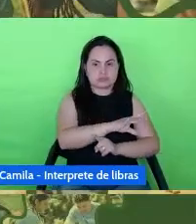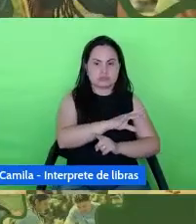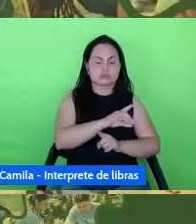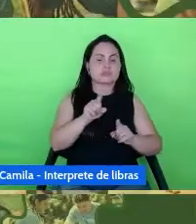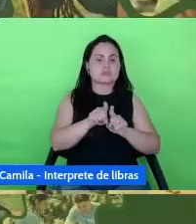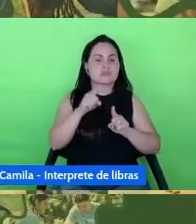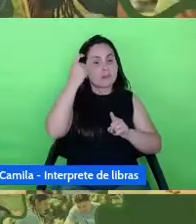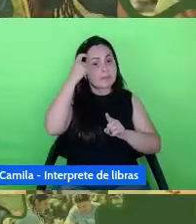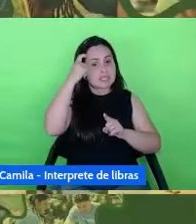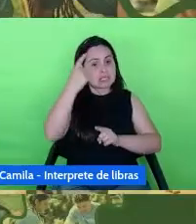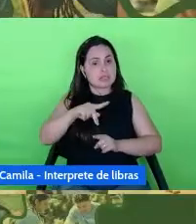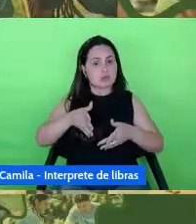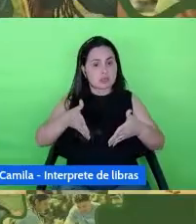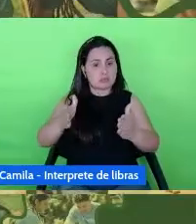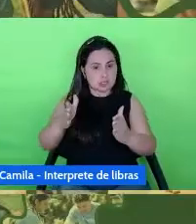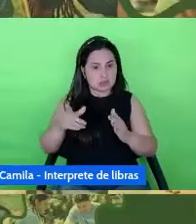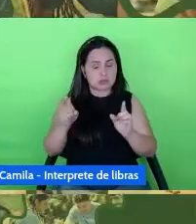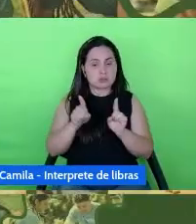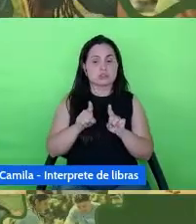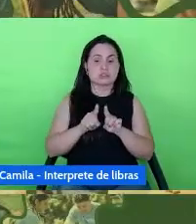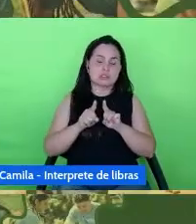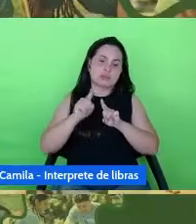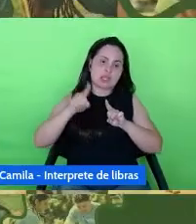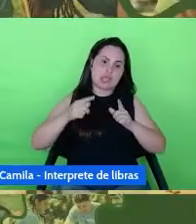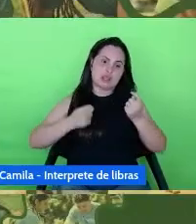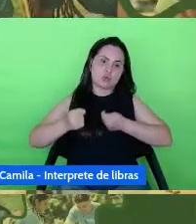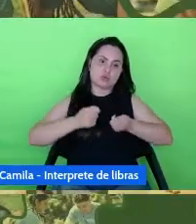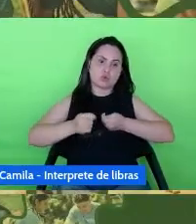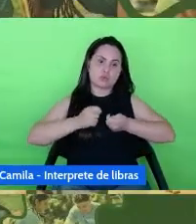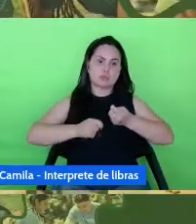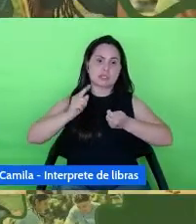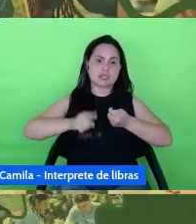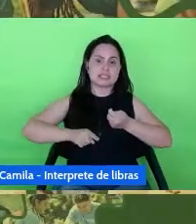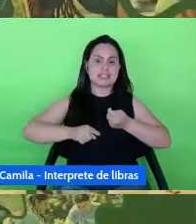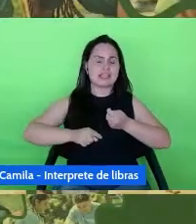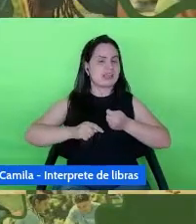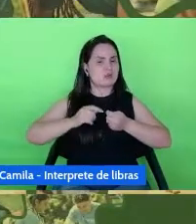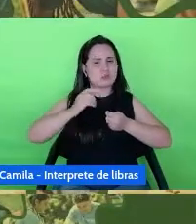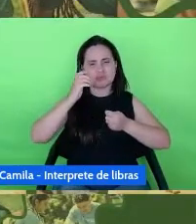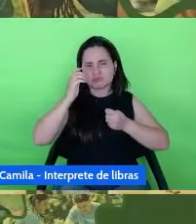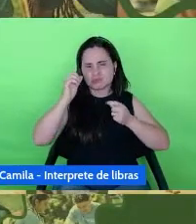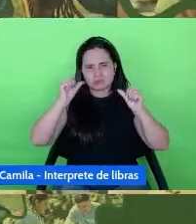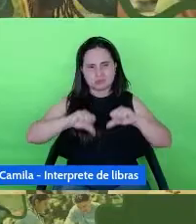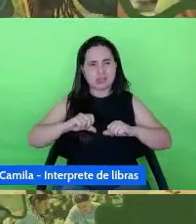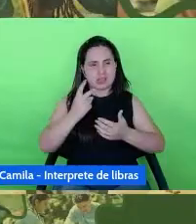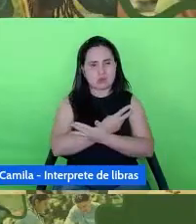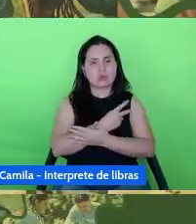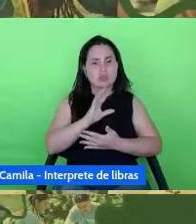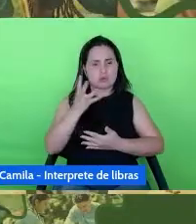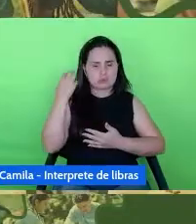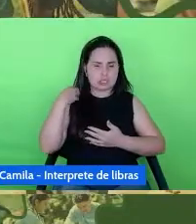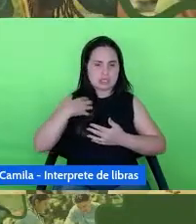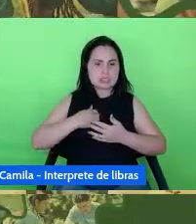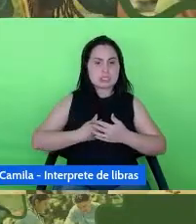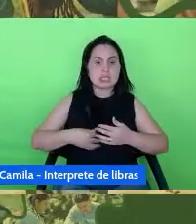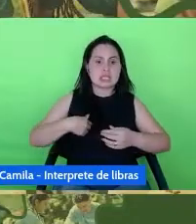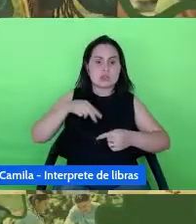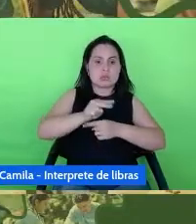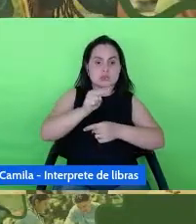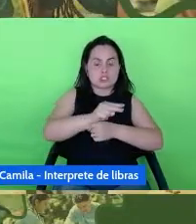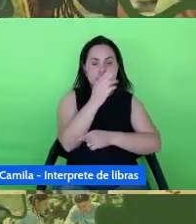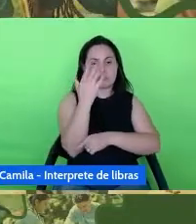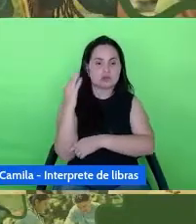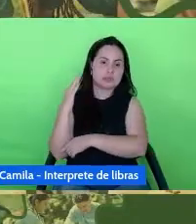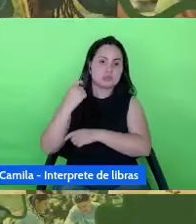seu caminho. Ela também é econômica, e esse é um grave erro que muitos ainda reproduzem. Para eu proteger o meio ambiente, eu tenho que